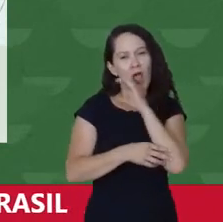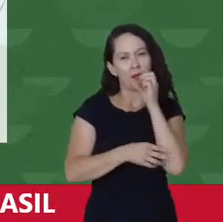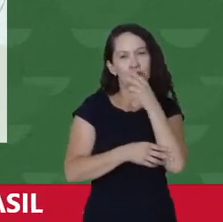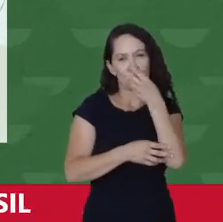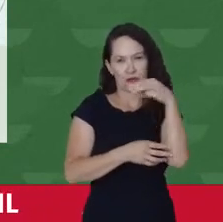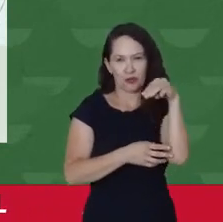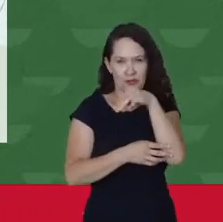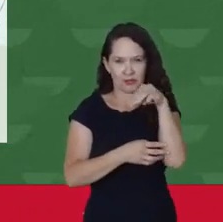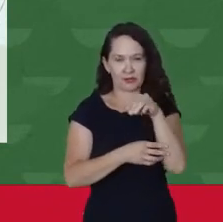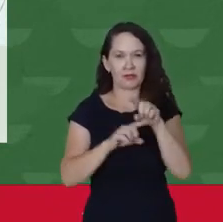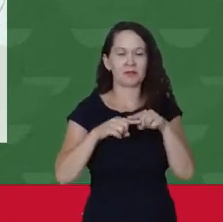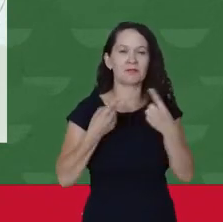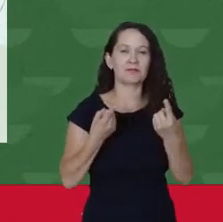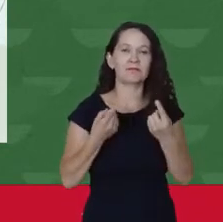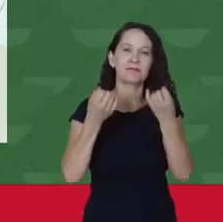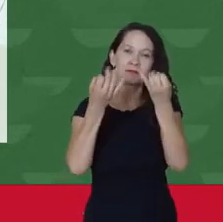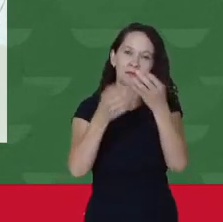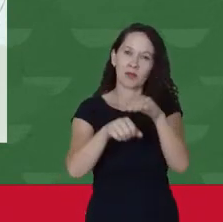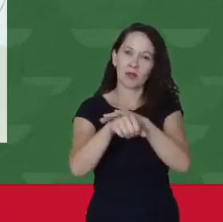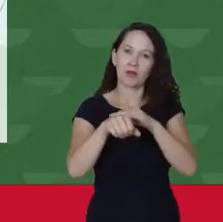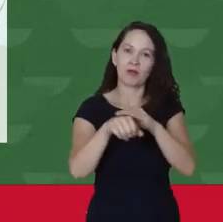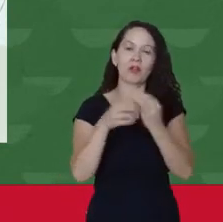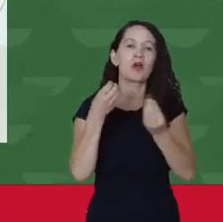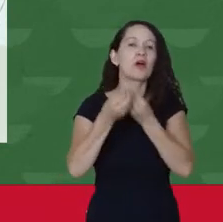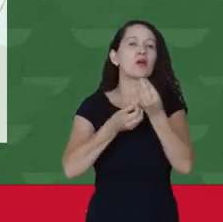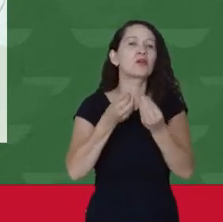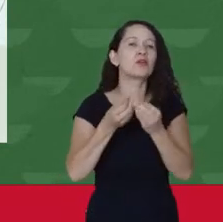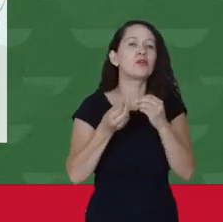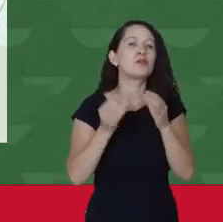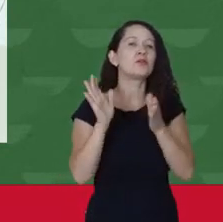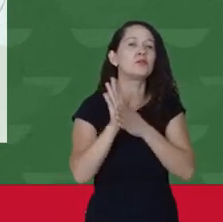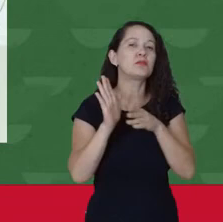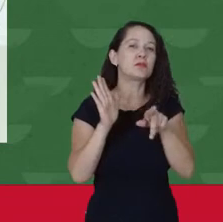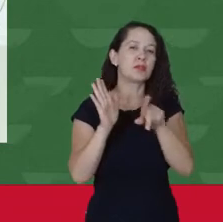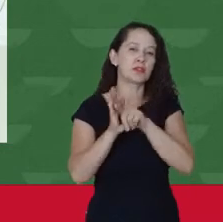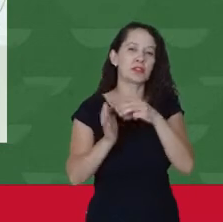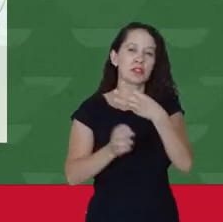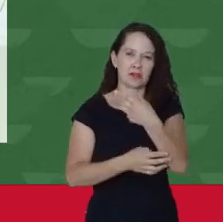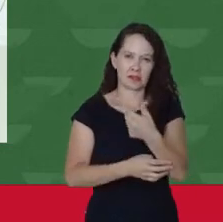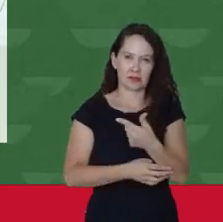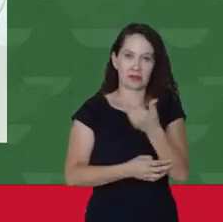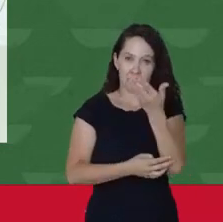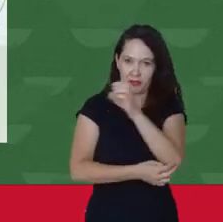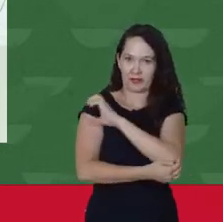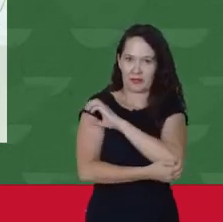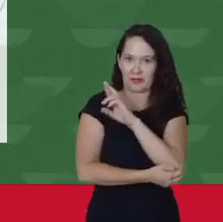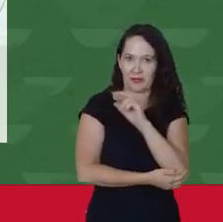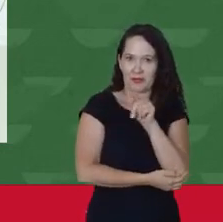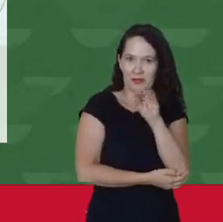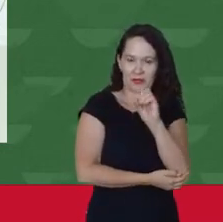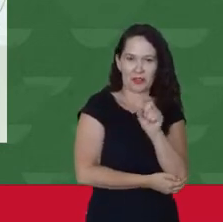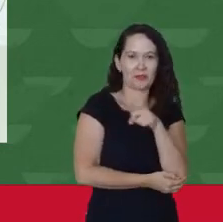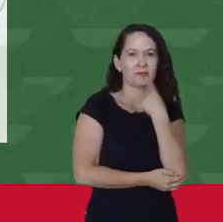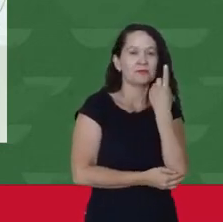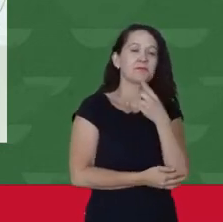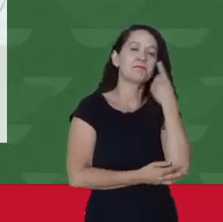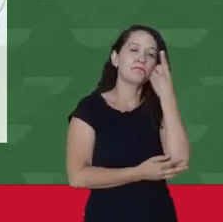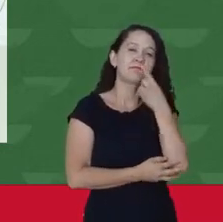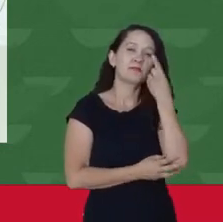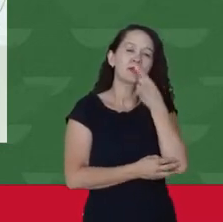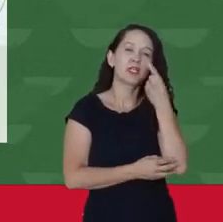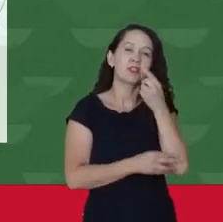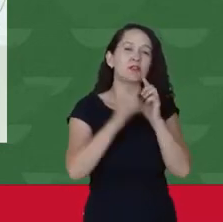de 2 minutos, mas para falarmos agora como é que está essa PEC 32. Rogério, você que coordena nossa equipe dos nossos deputados na